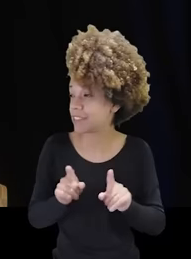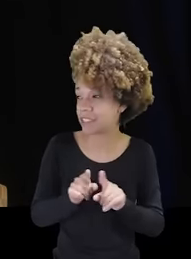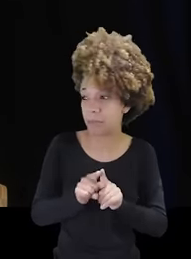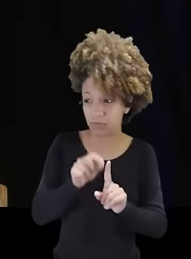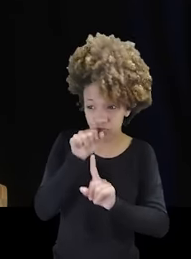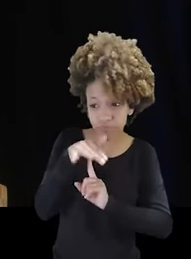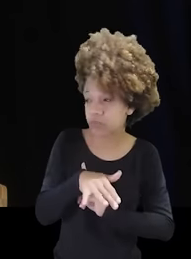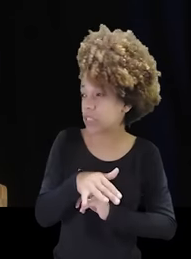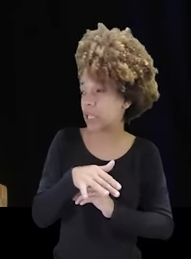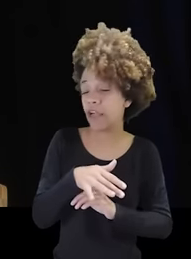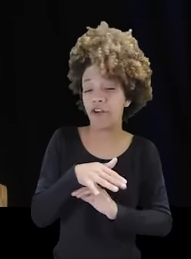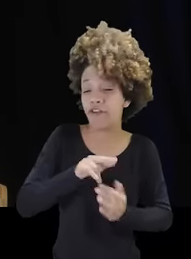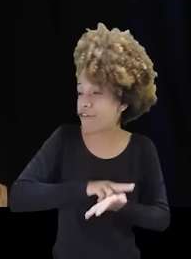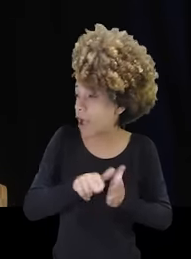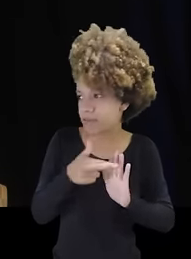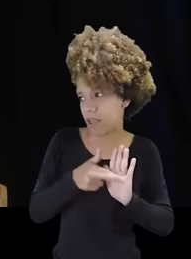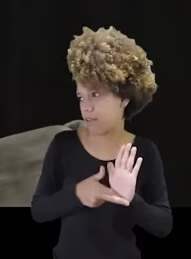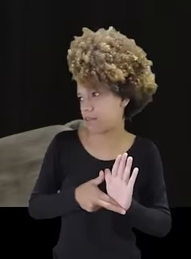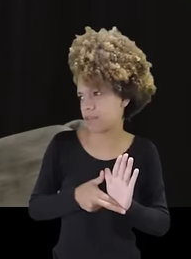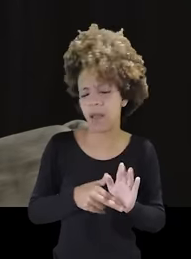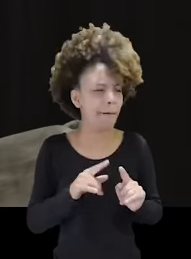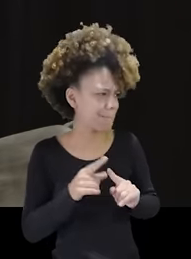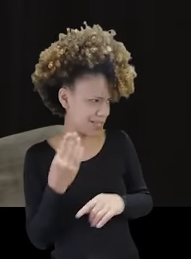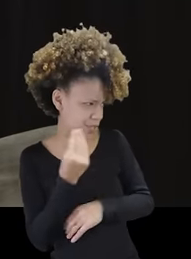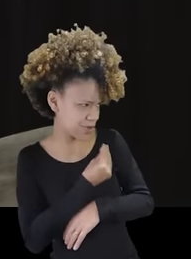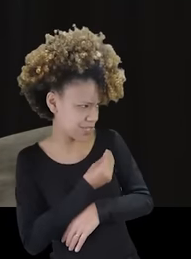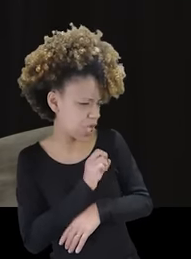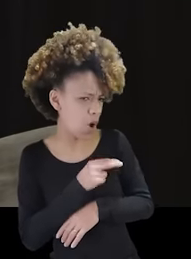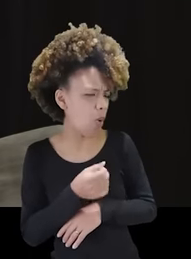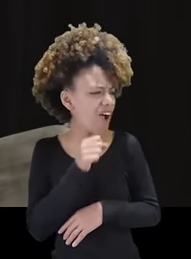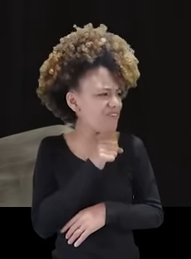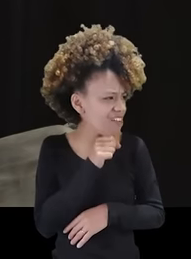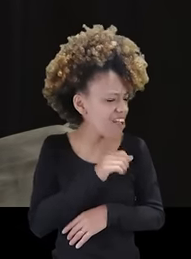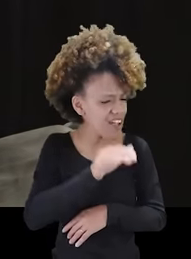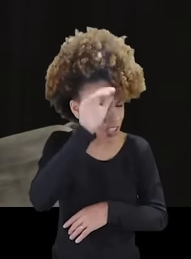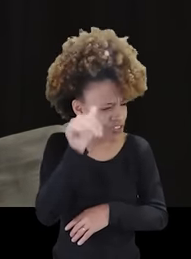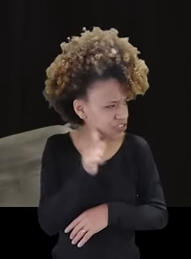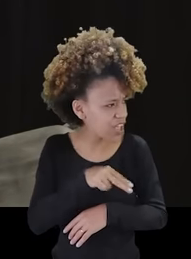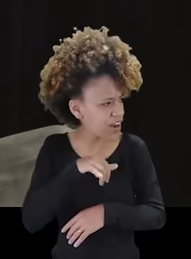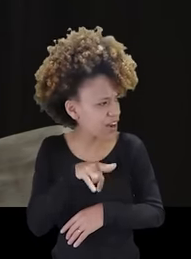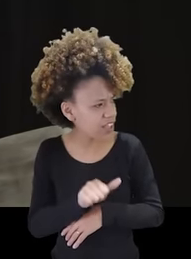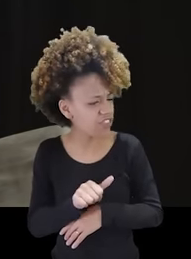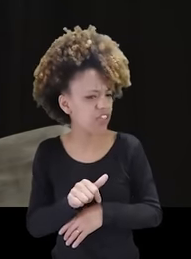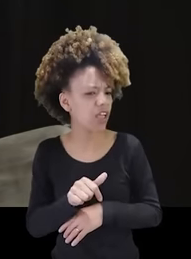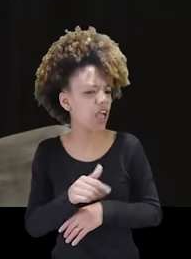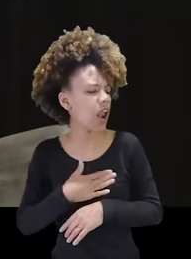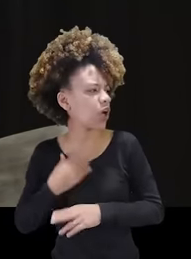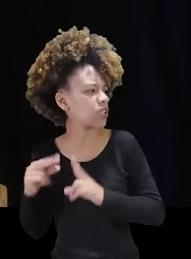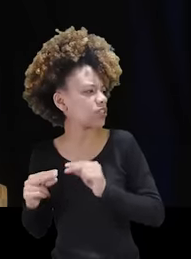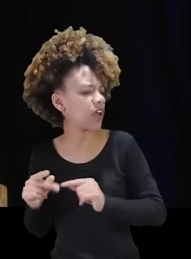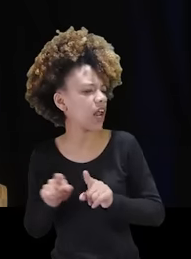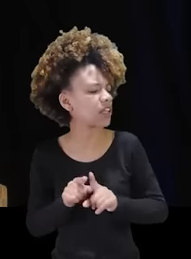dele tem que bombar e não sei o quê e aí nisso tudo mas existe uma coisa de adolescente ou tipo a velha ter a Neide ela que gosta da novela gosta do k-pop também